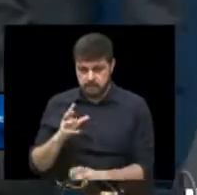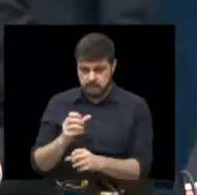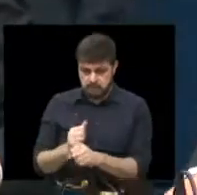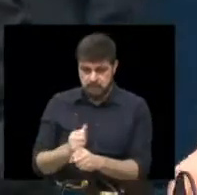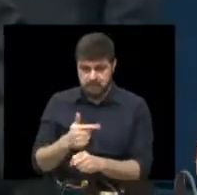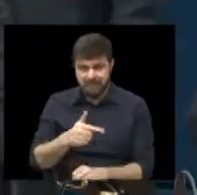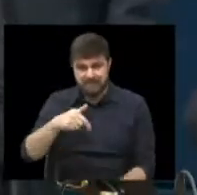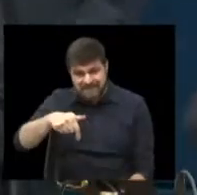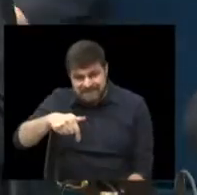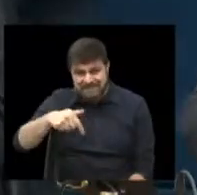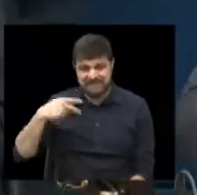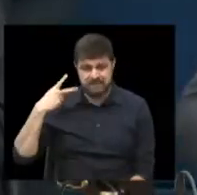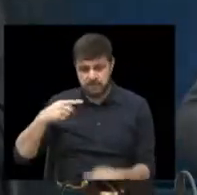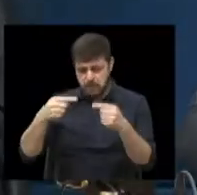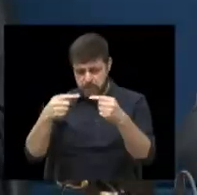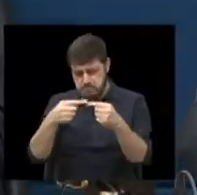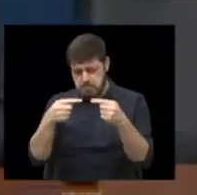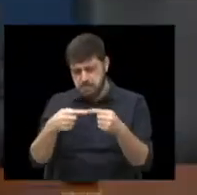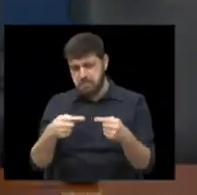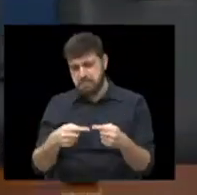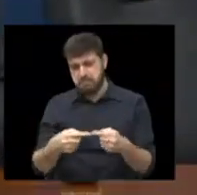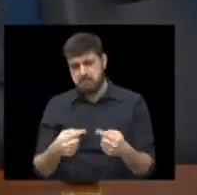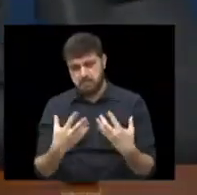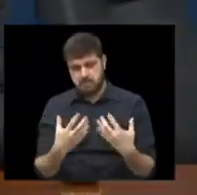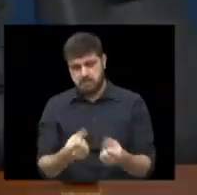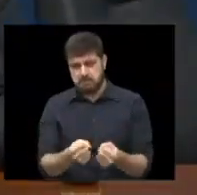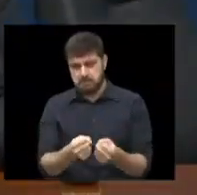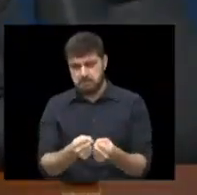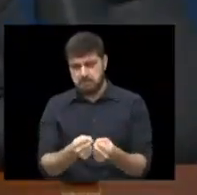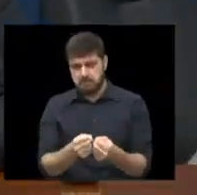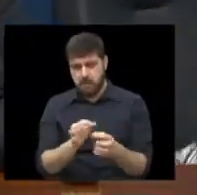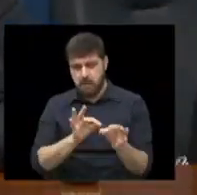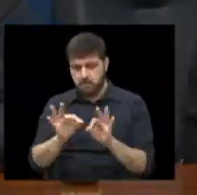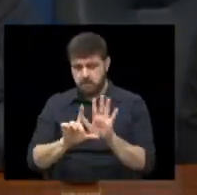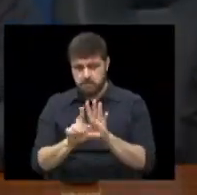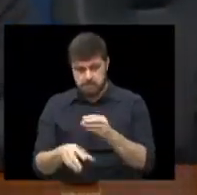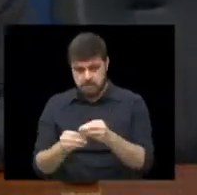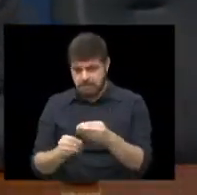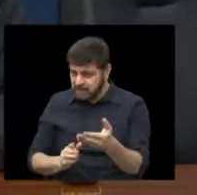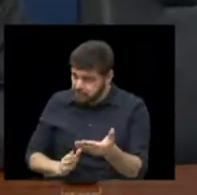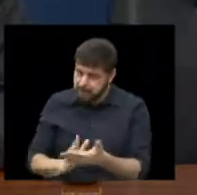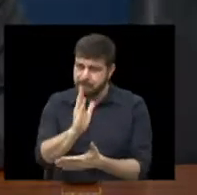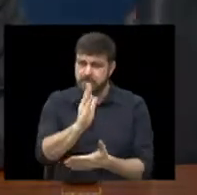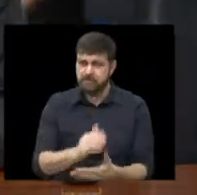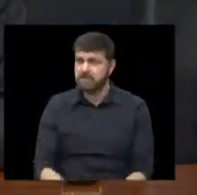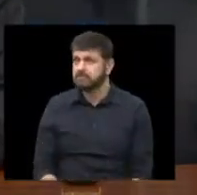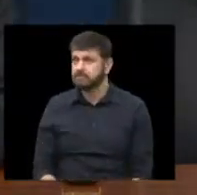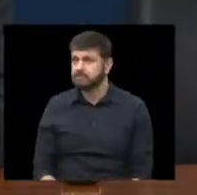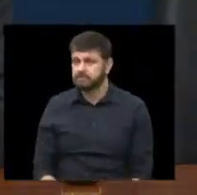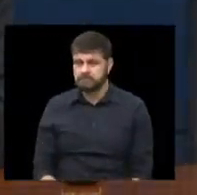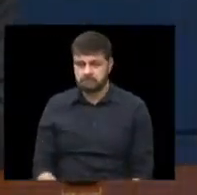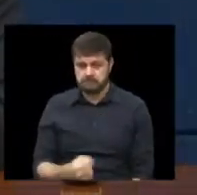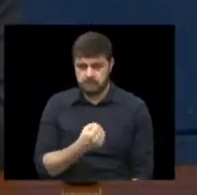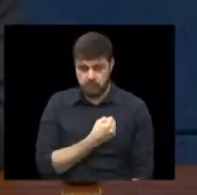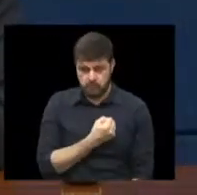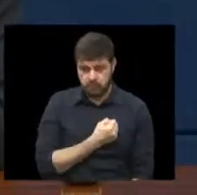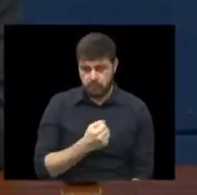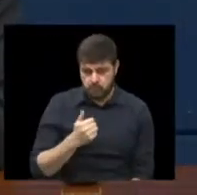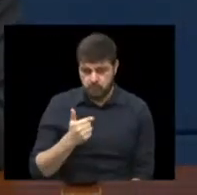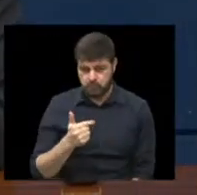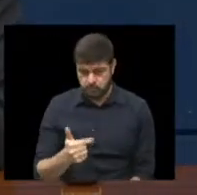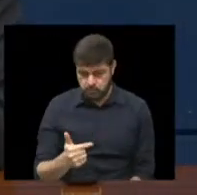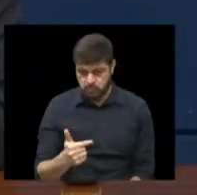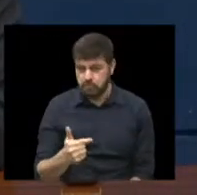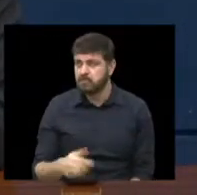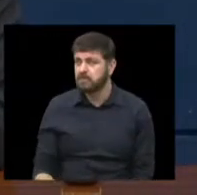Senhor presidente, 27 votos favoráveis. Com 27 votos favoráveis, a matéria está aprovada. Incluindo na pauta em regime de urgência